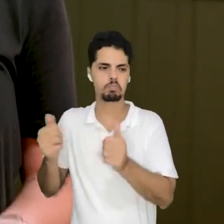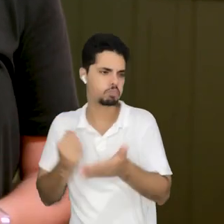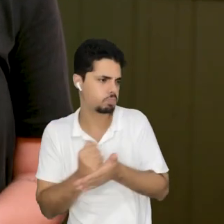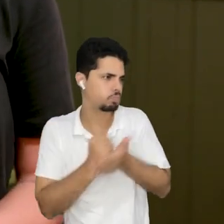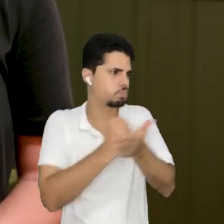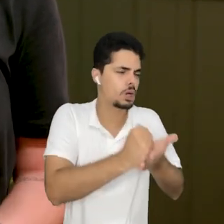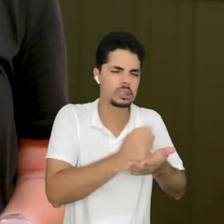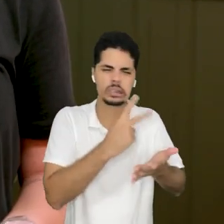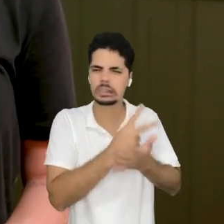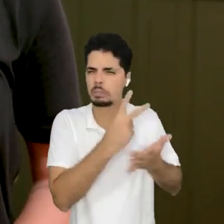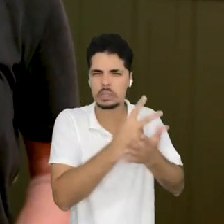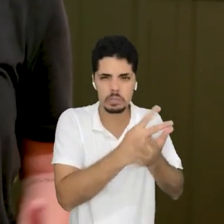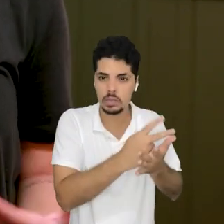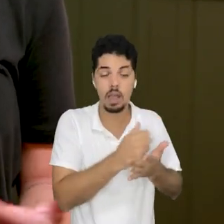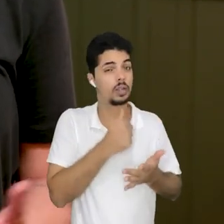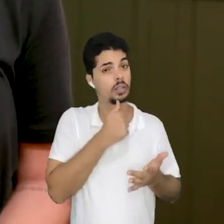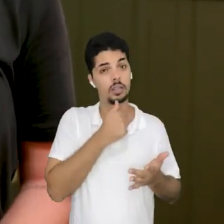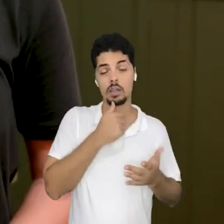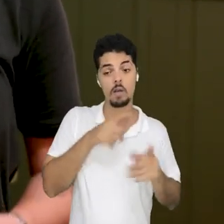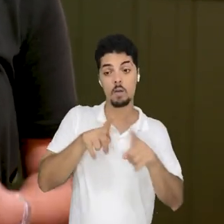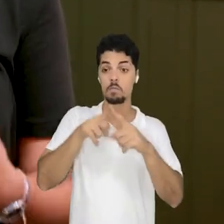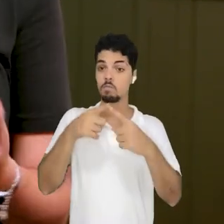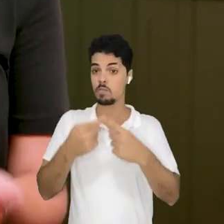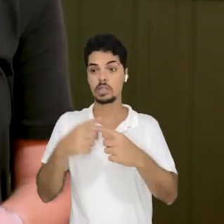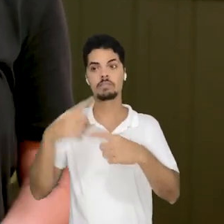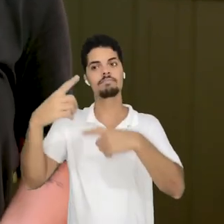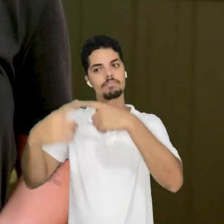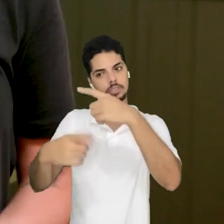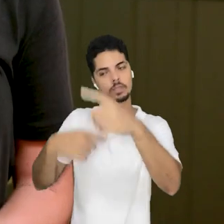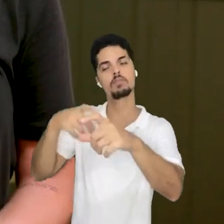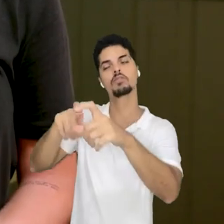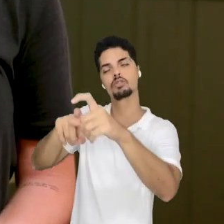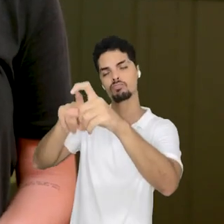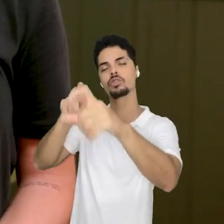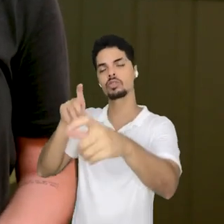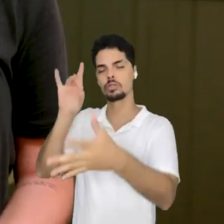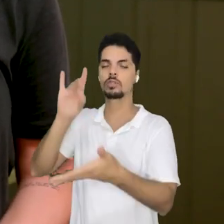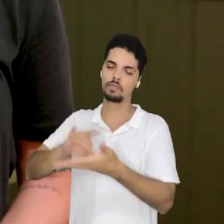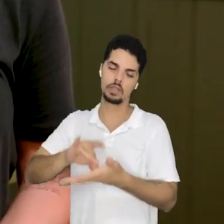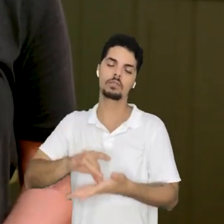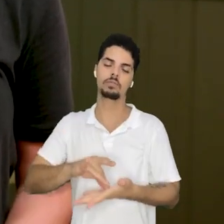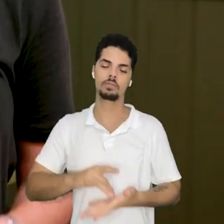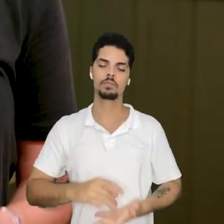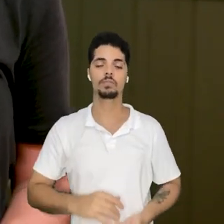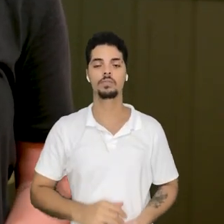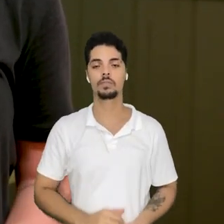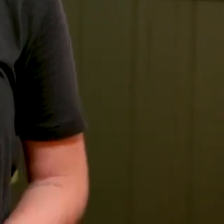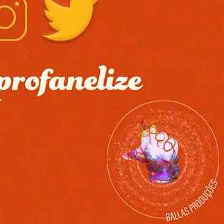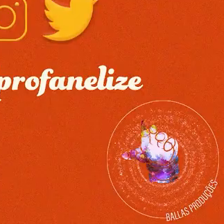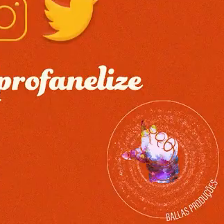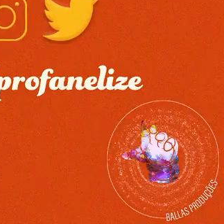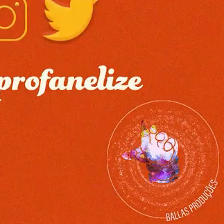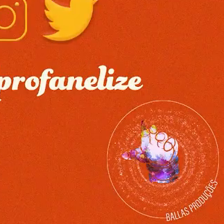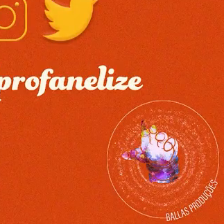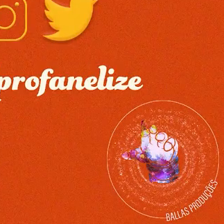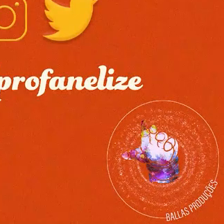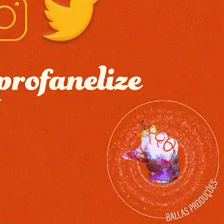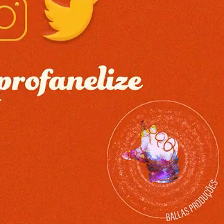mas aconteceram conflitos, aconteceram guerras antes de chegarmos aí à independência de fato.